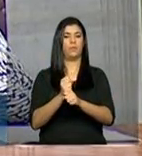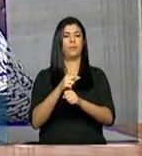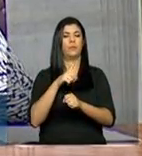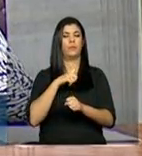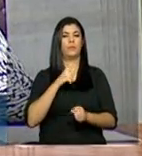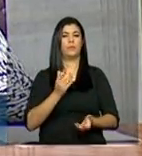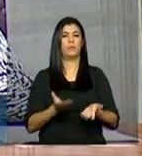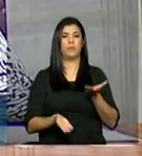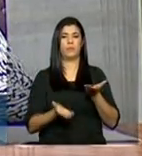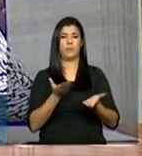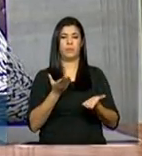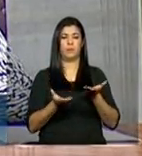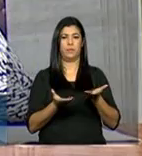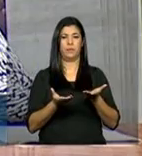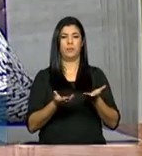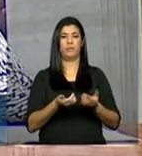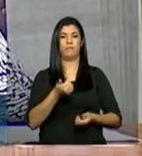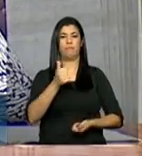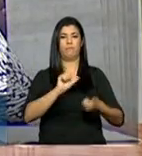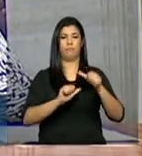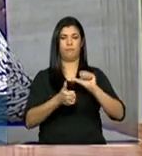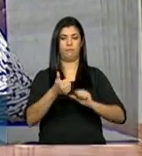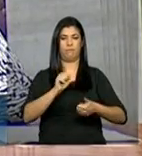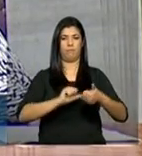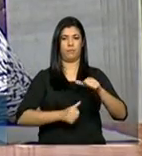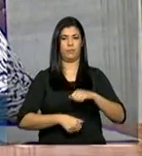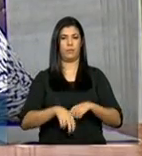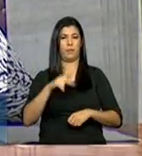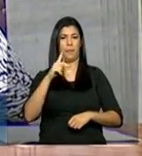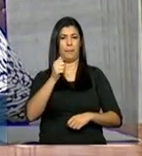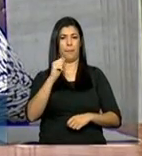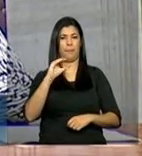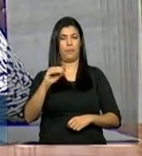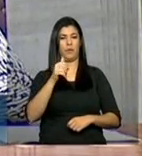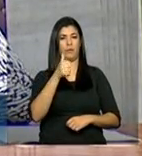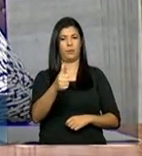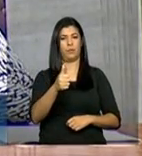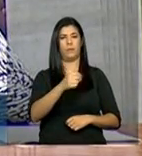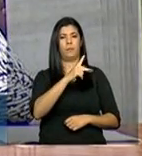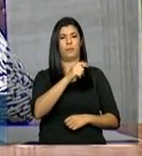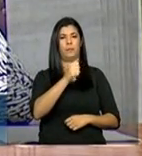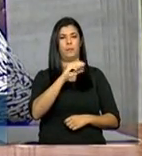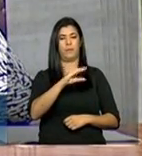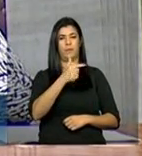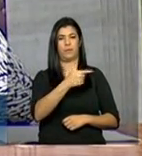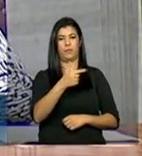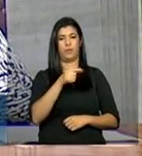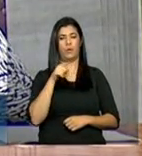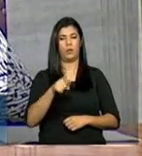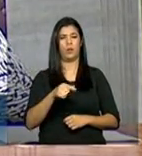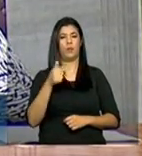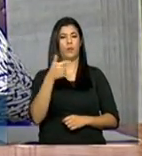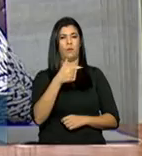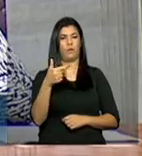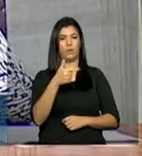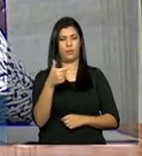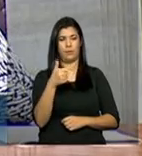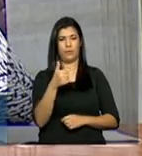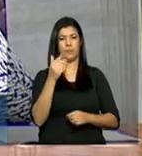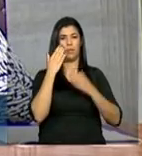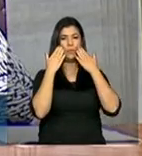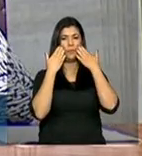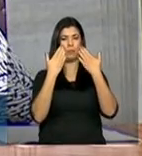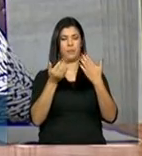os balanços do PAC 1 e do PAC 2, nós temos, essa é a 22ª apresentação